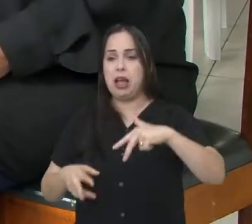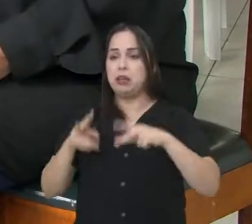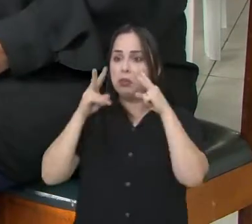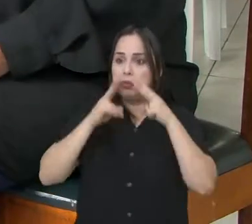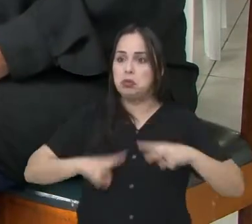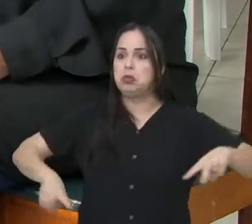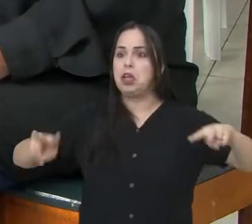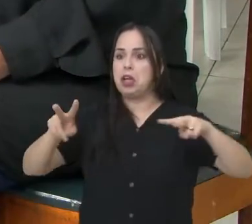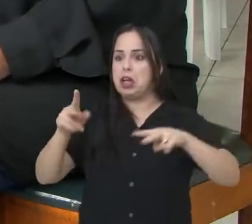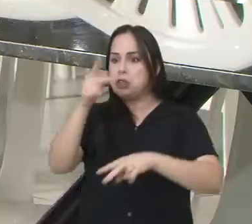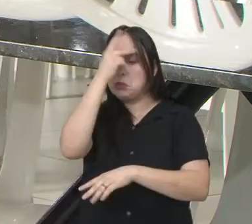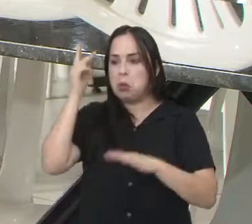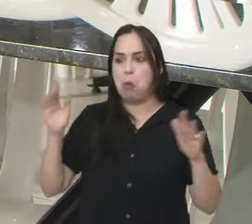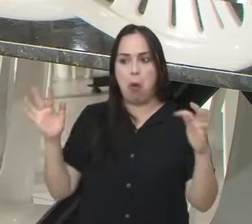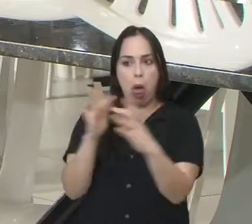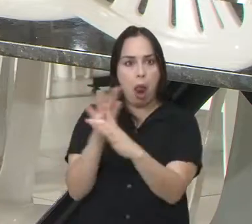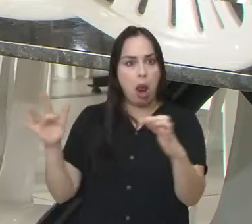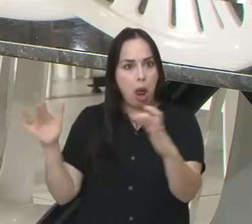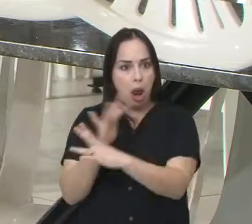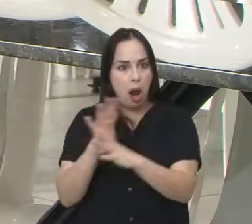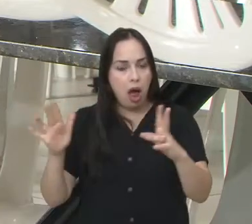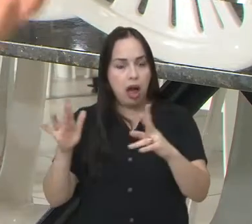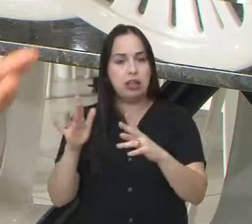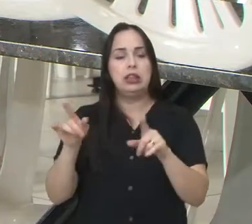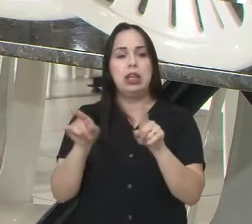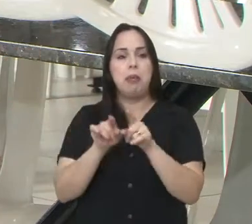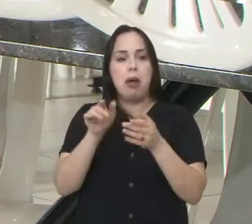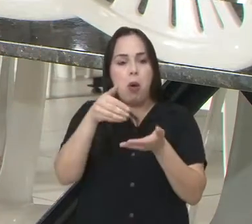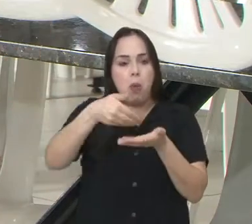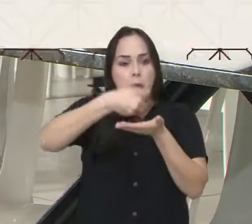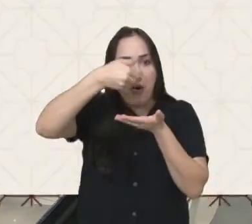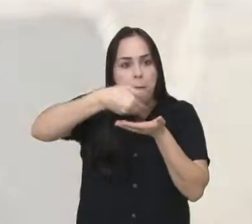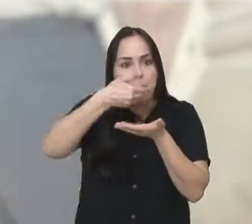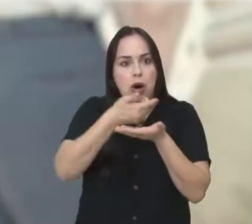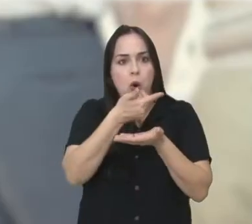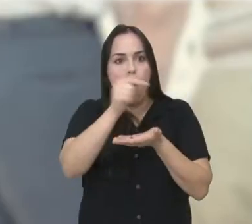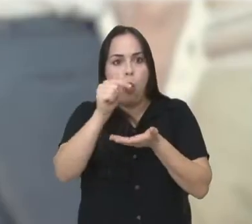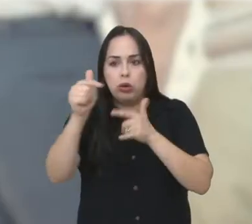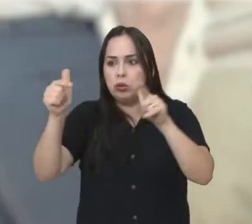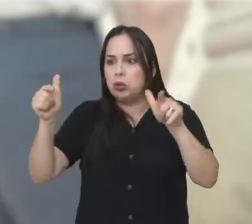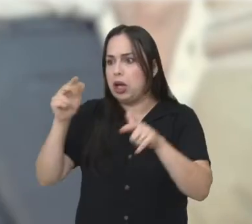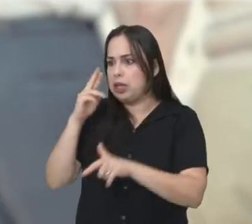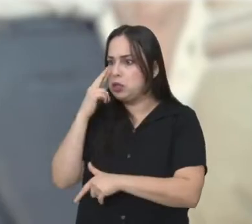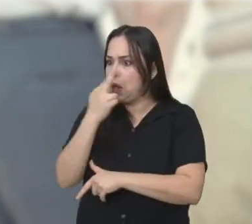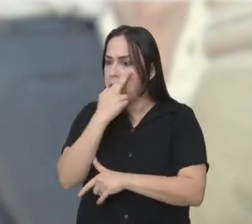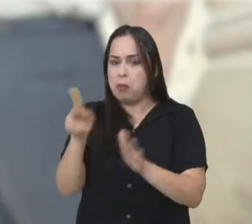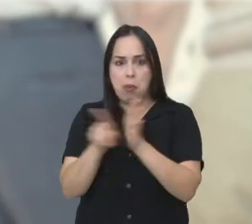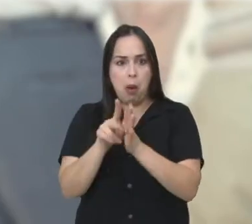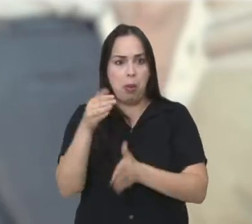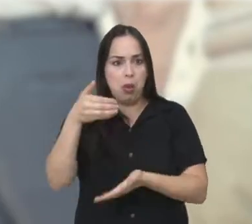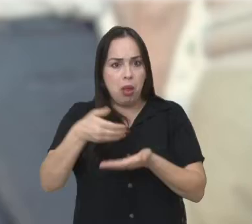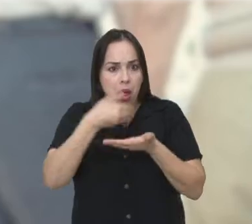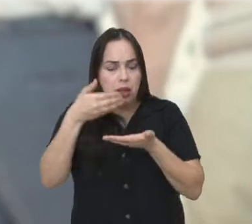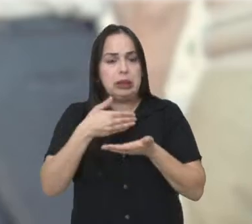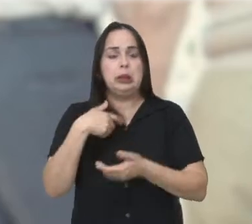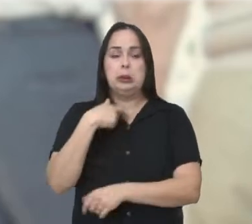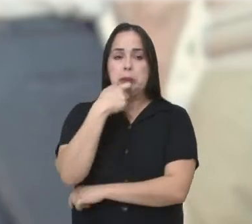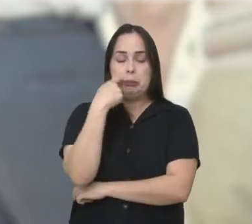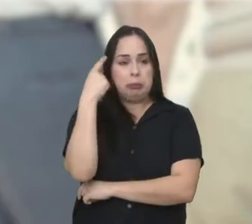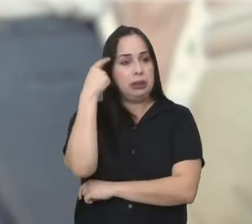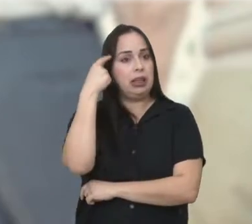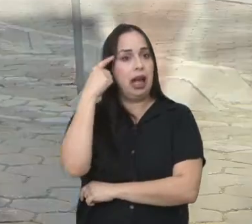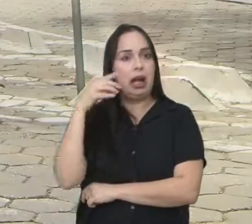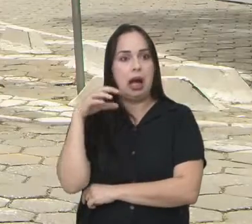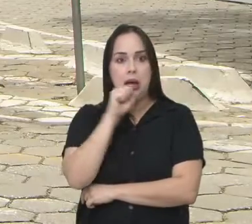movimento, vi todo o né? movimento do caldinho, vi outros caldinhos, outros comércios, né? Falei, poxa, eu acho que de repente vale a